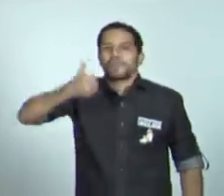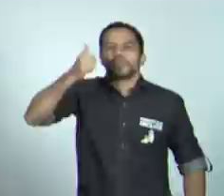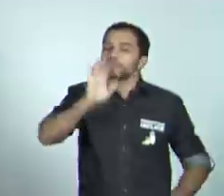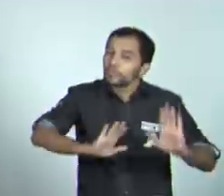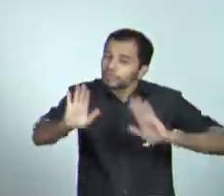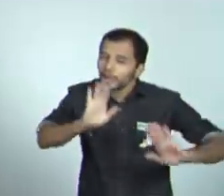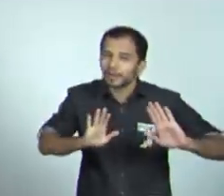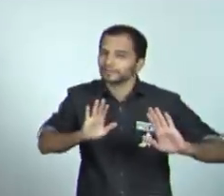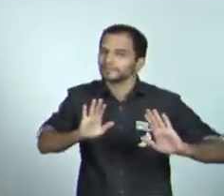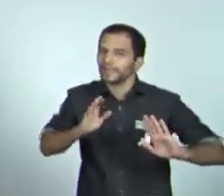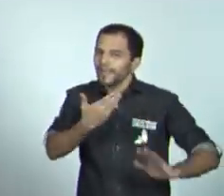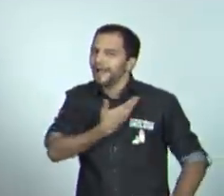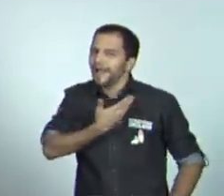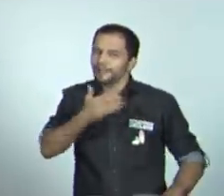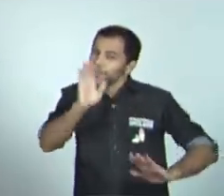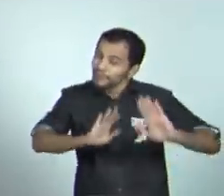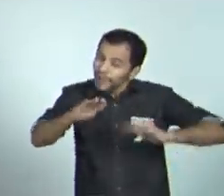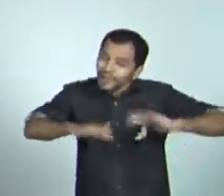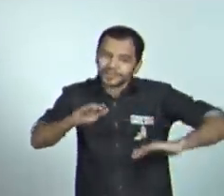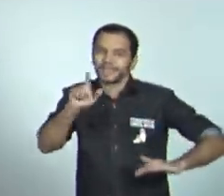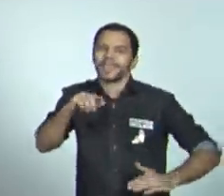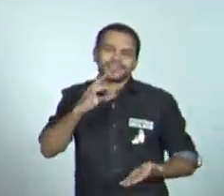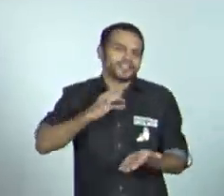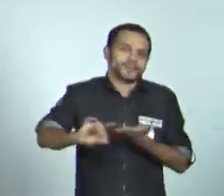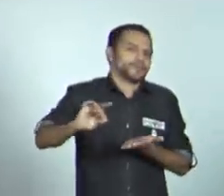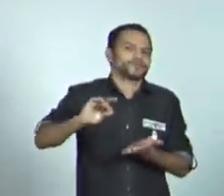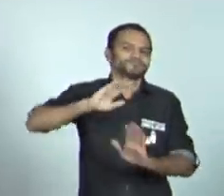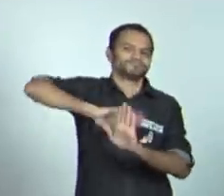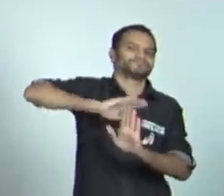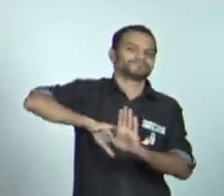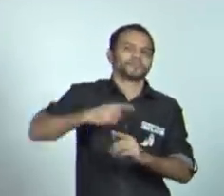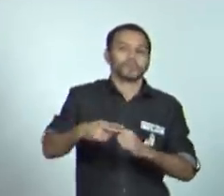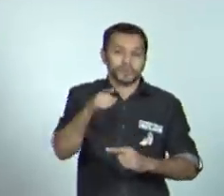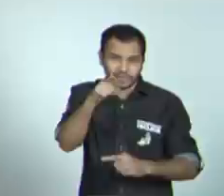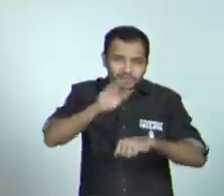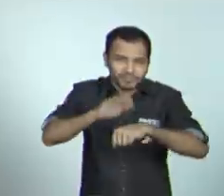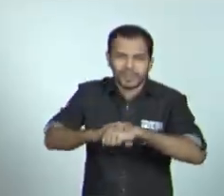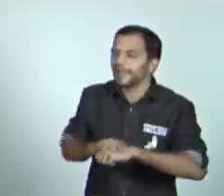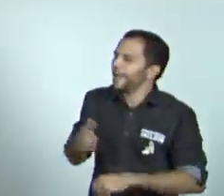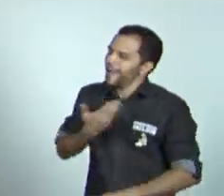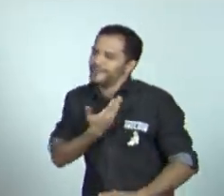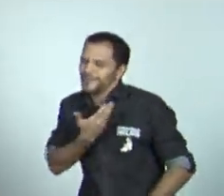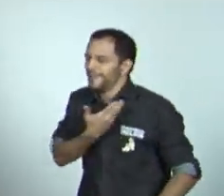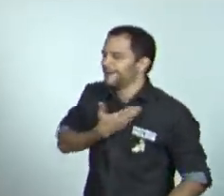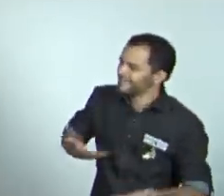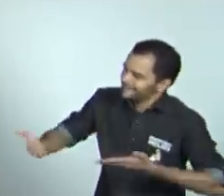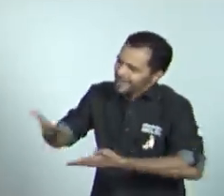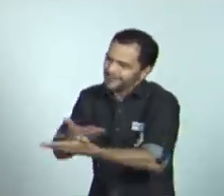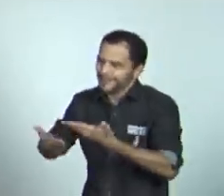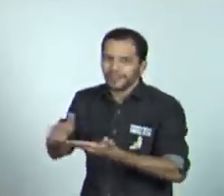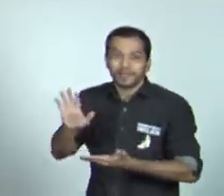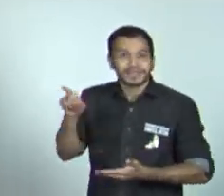que eu melhor inimigo que você tem por que você tá tá como amigo mas ele só te bota em